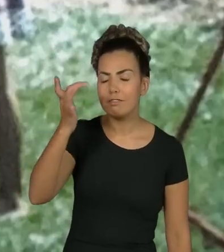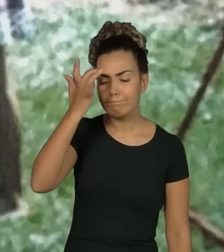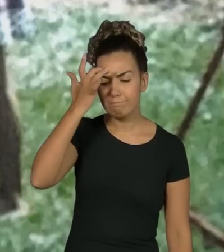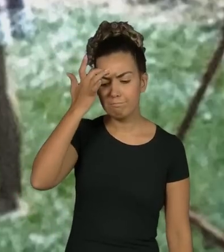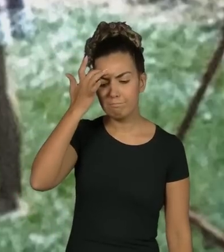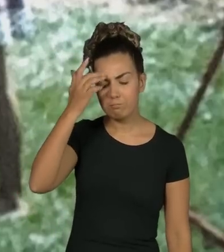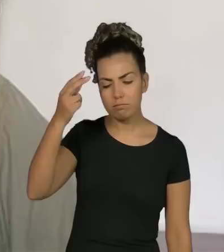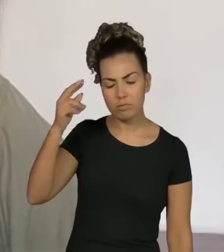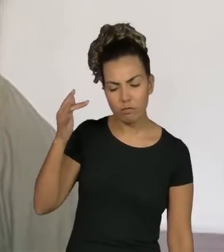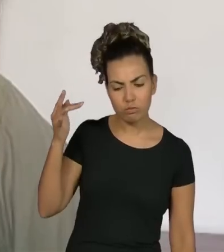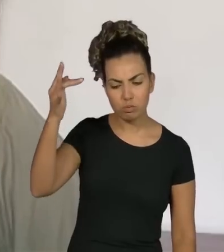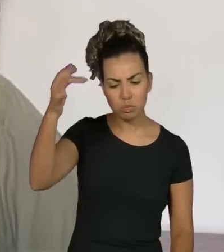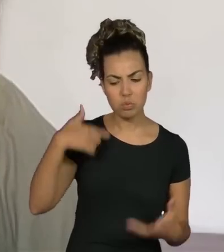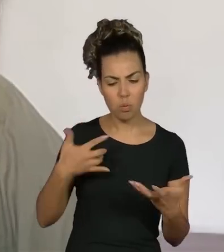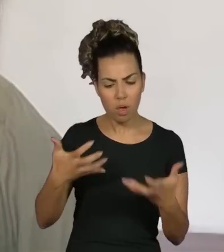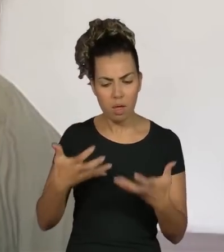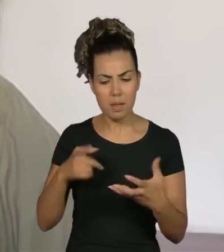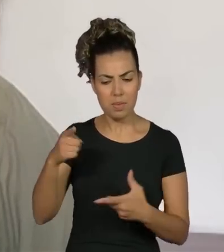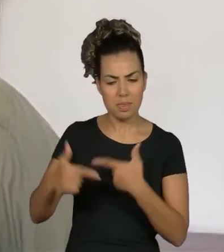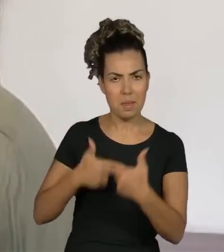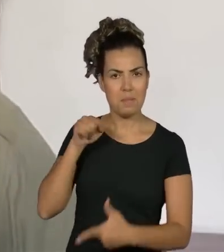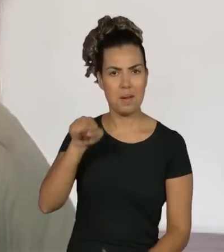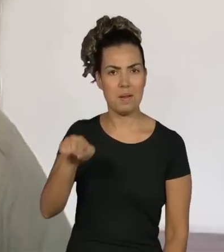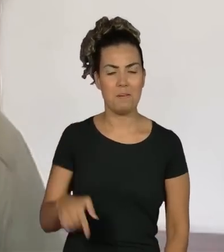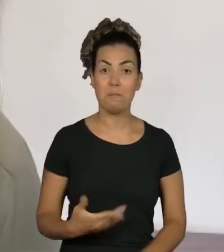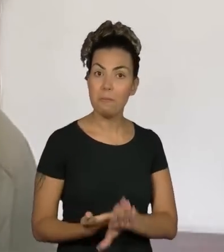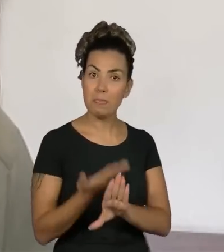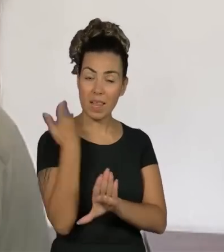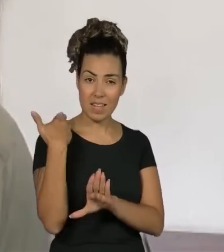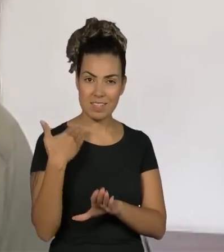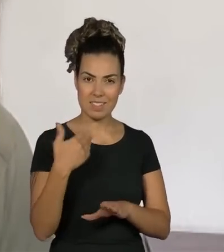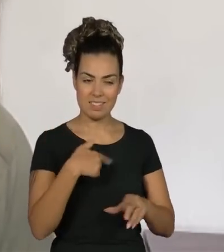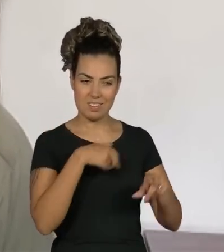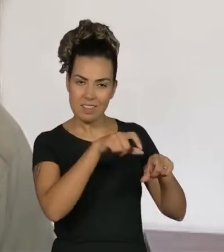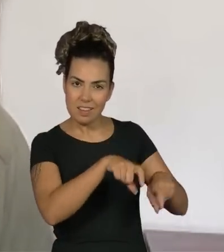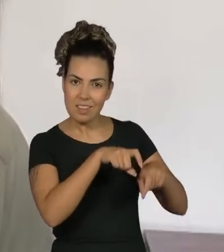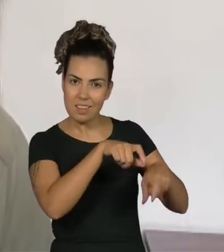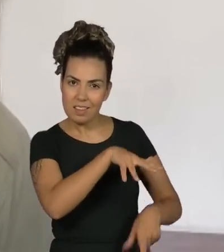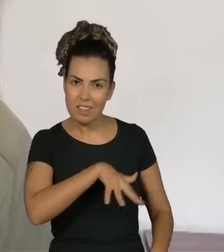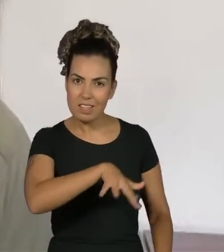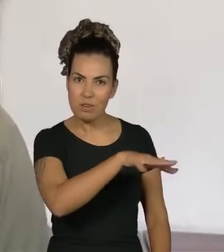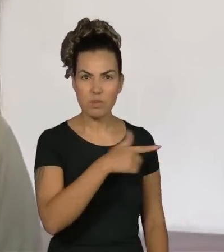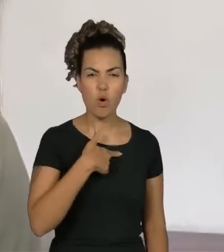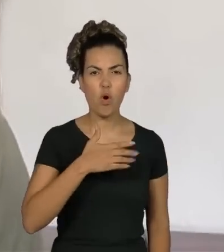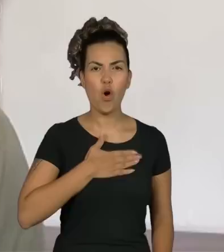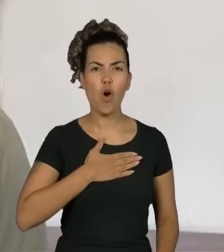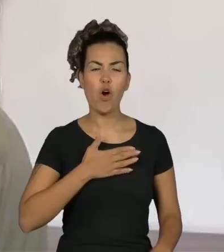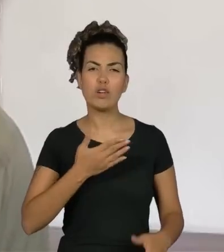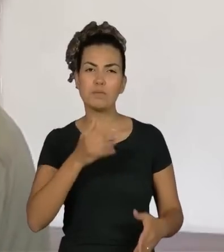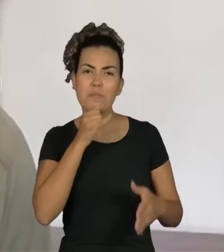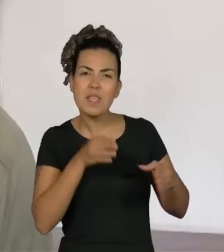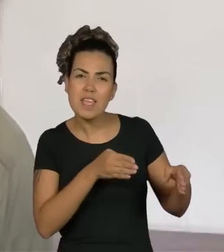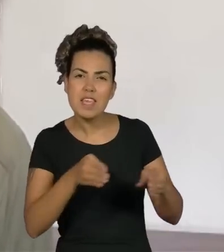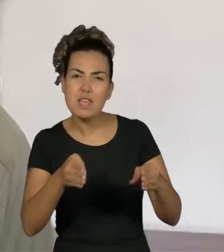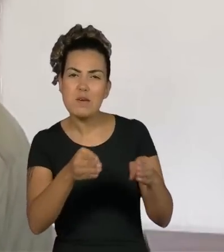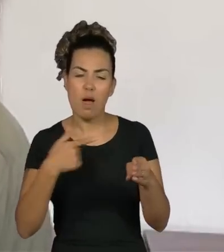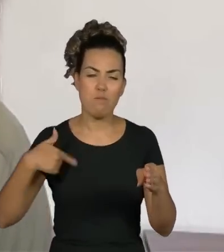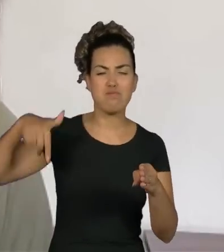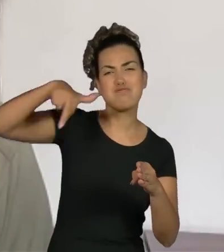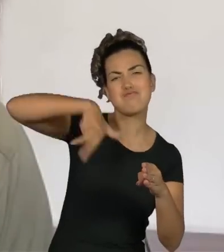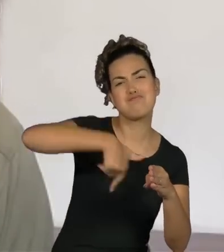E na roça, eu gostava de entrar dentro dos córregos, eu gostava de fazer trilha, andar a